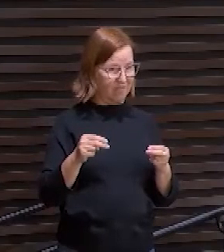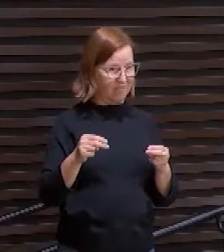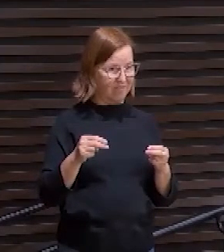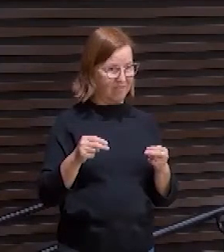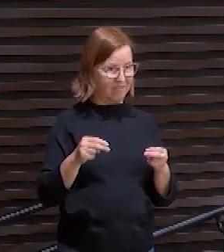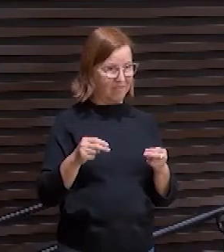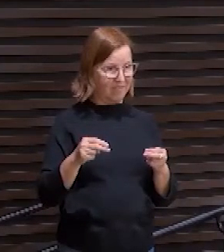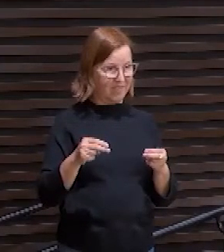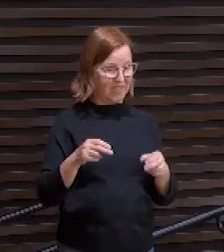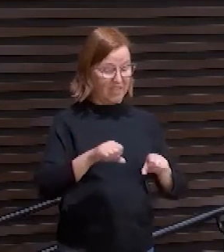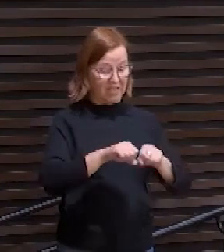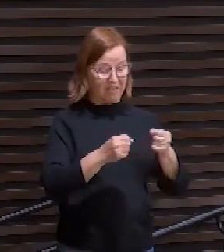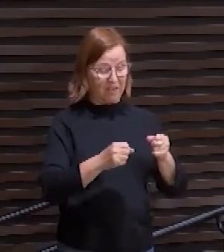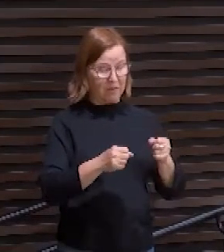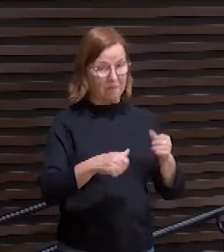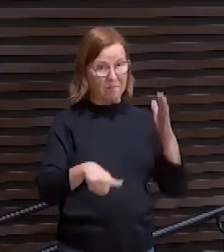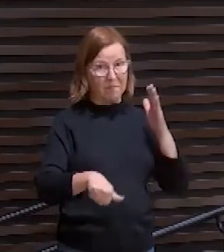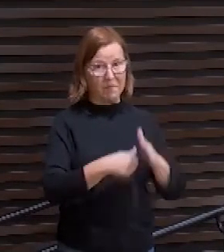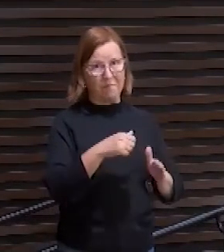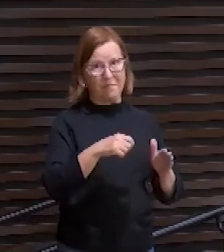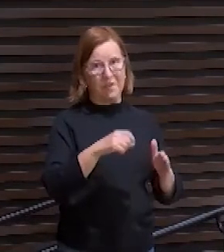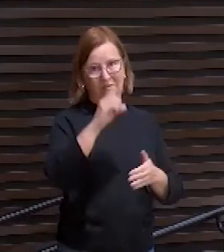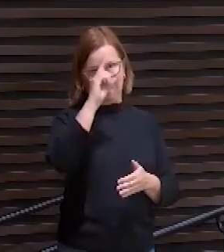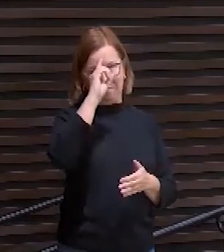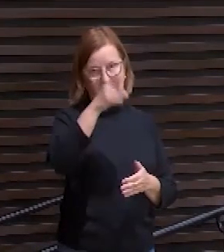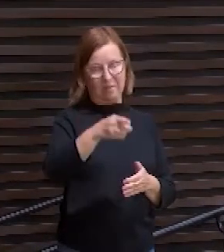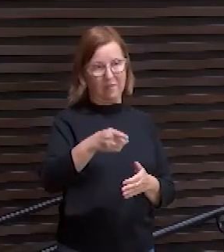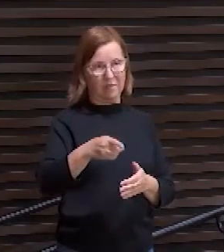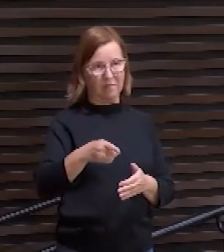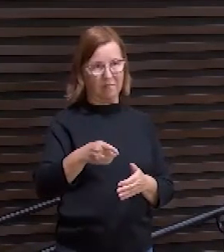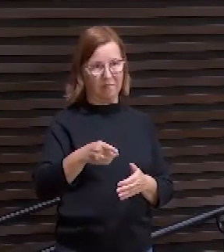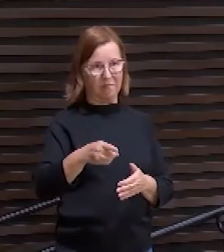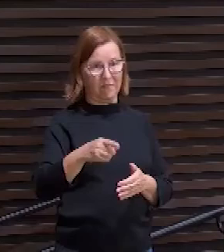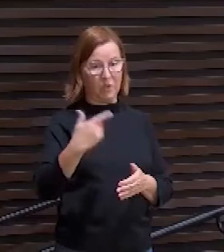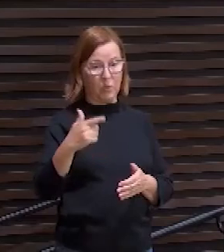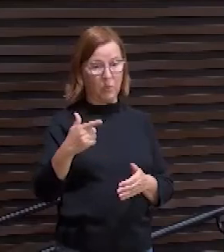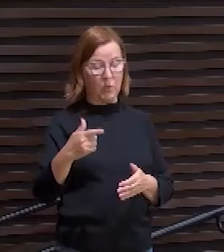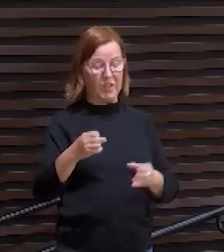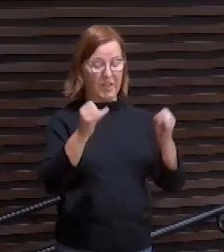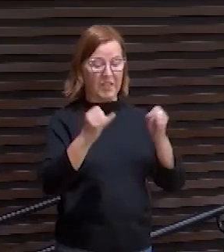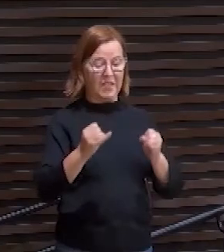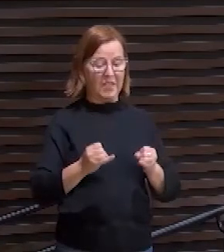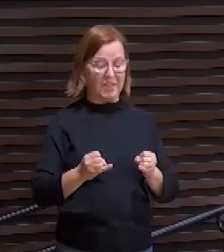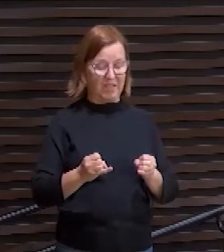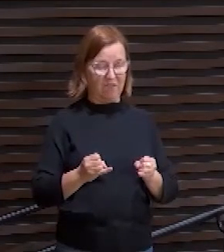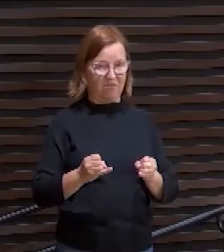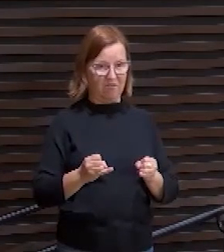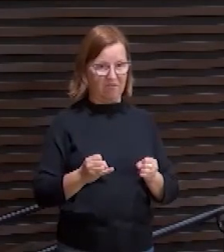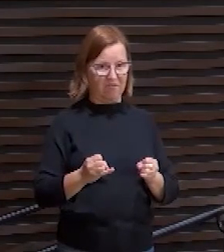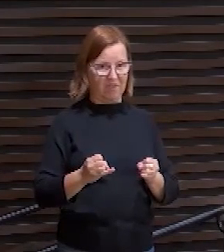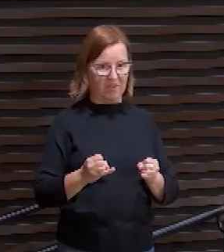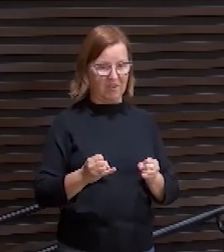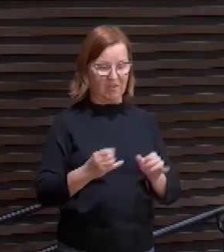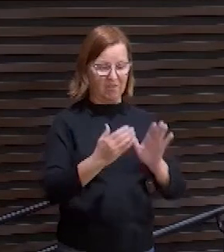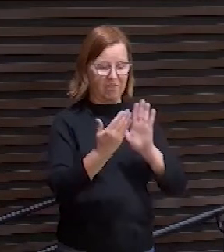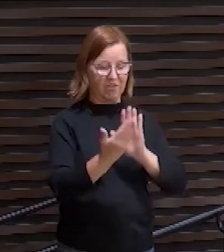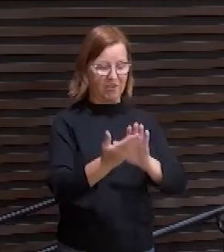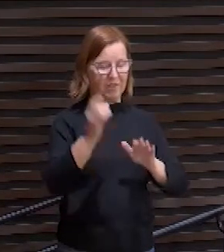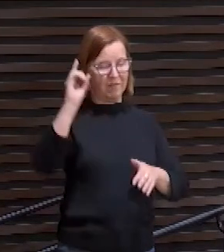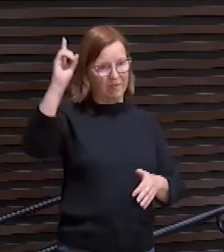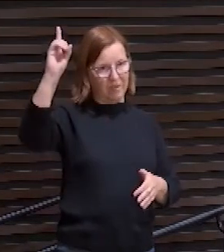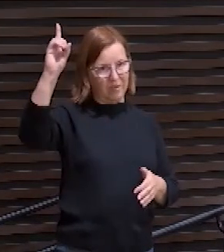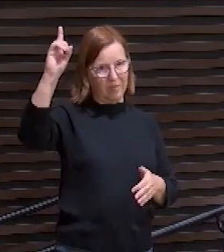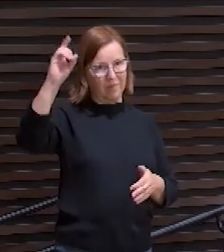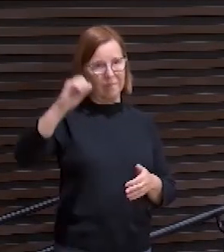primeiro dos mandamentos. Não terás outros deuses diante de mim. Então, apesar de